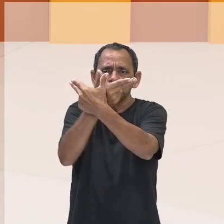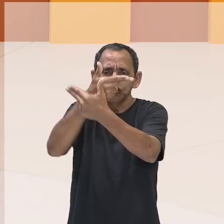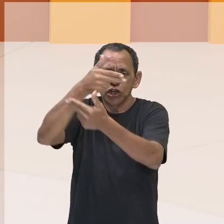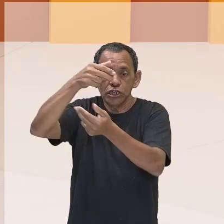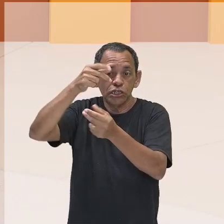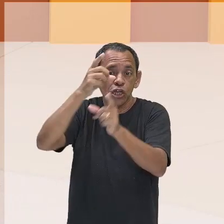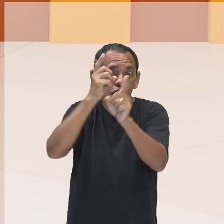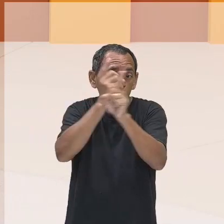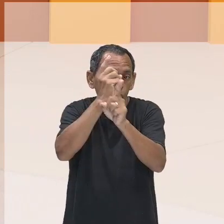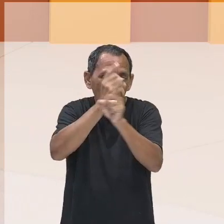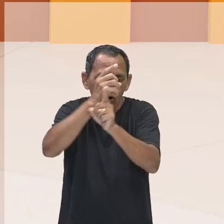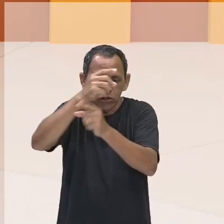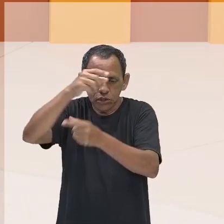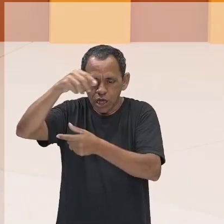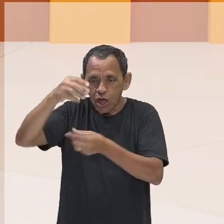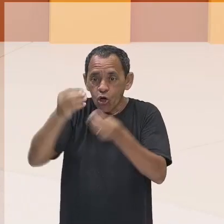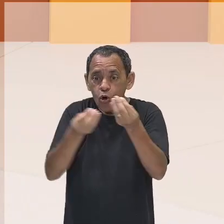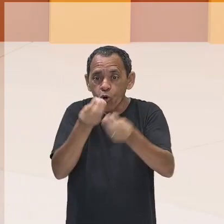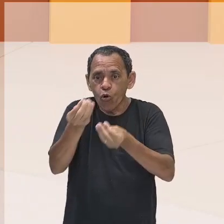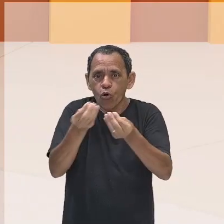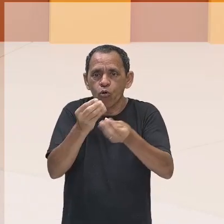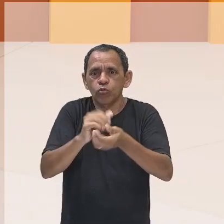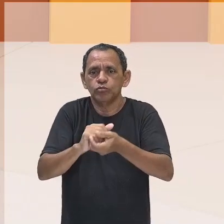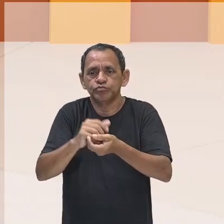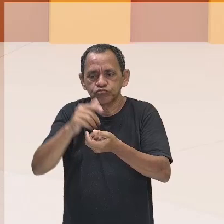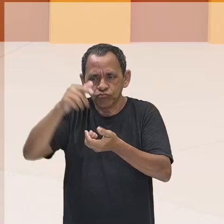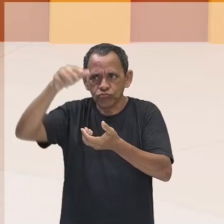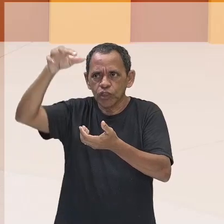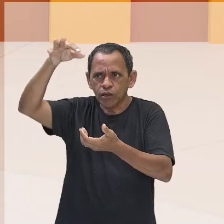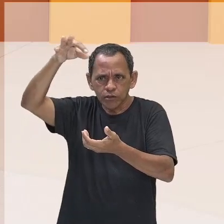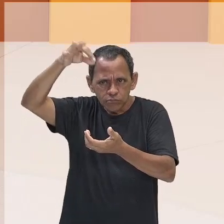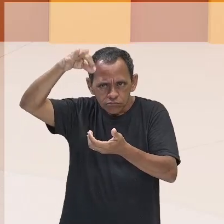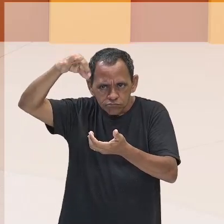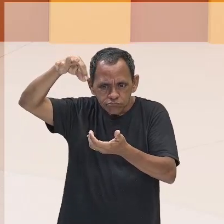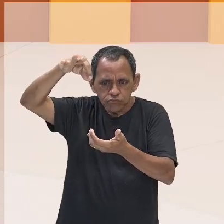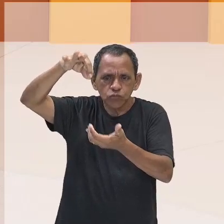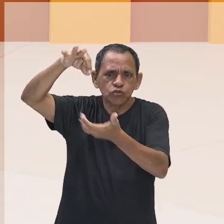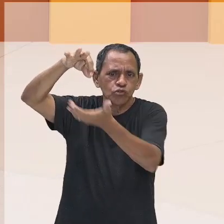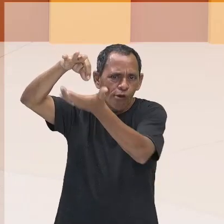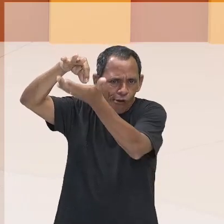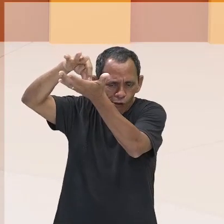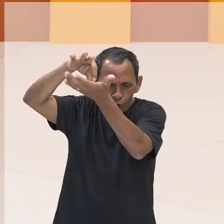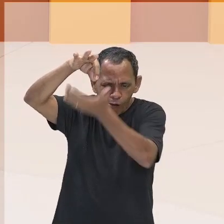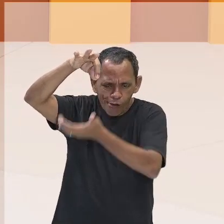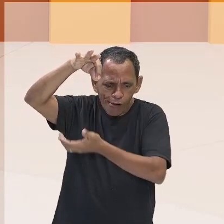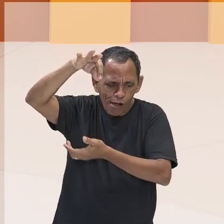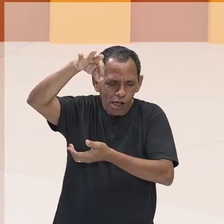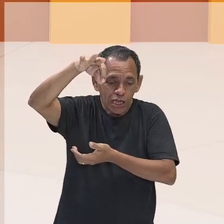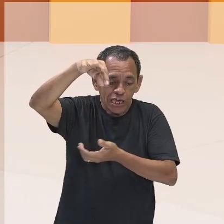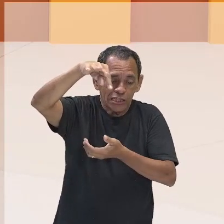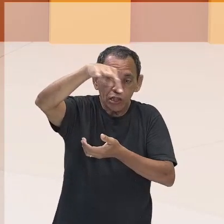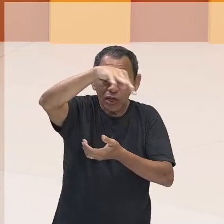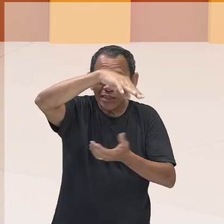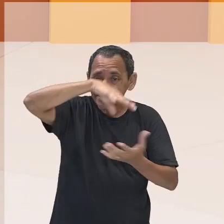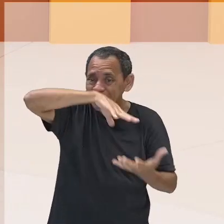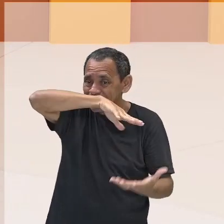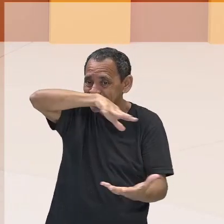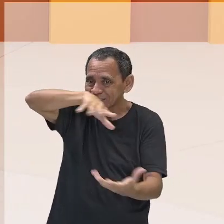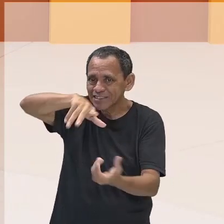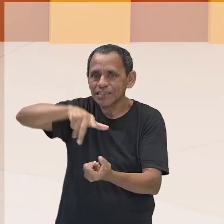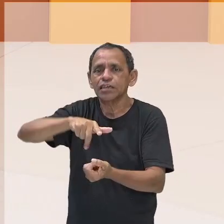GPS, eu recebo de sua constelação sinal de alguns dos satélites que me permitem ter a